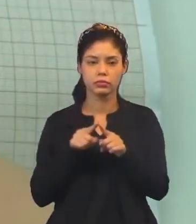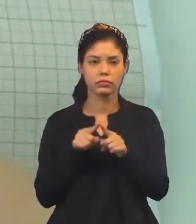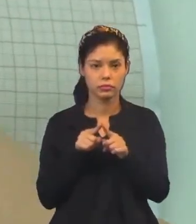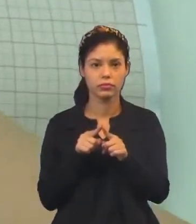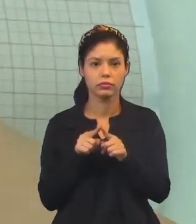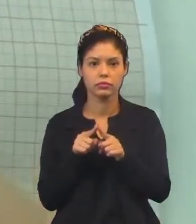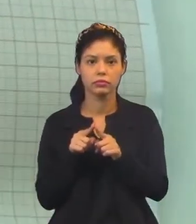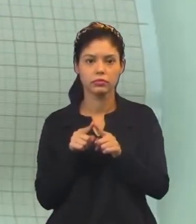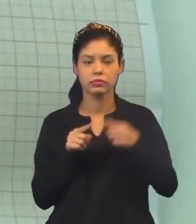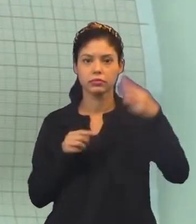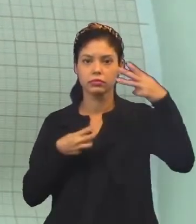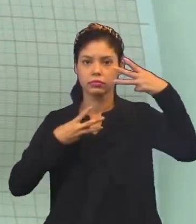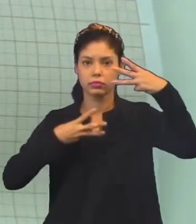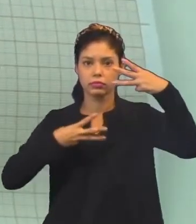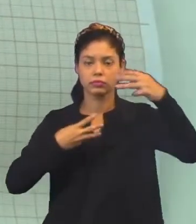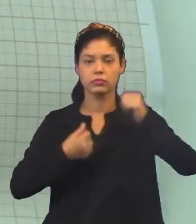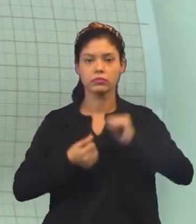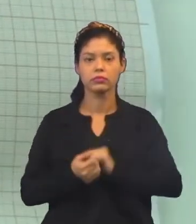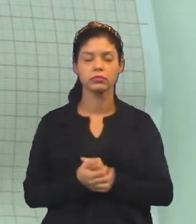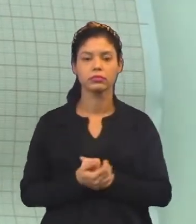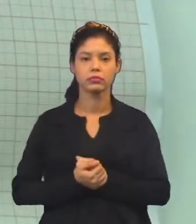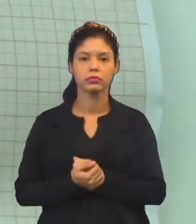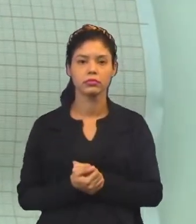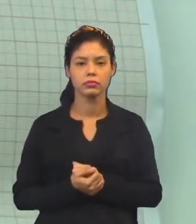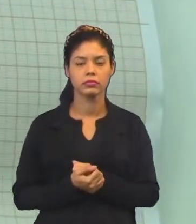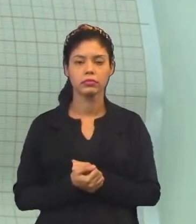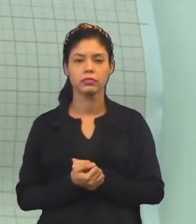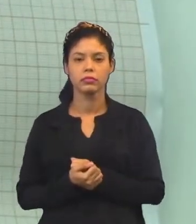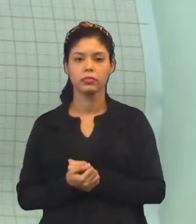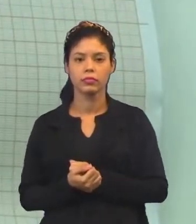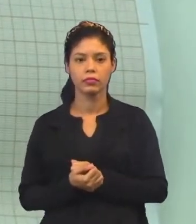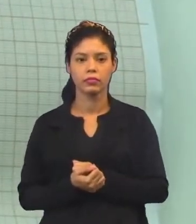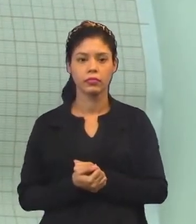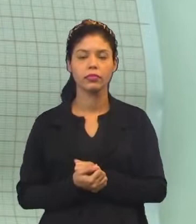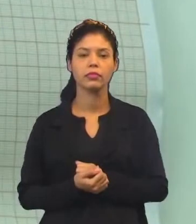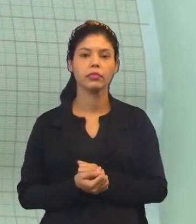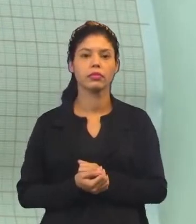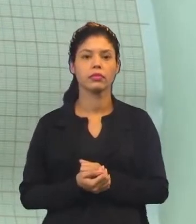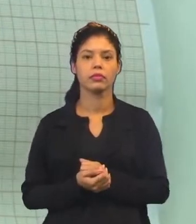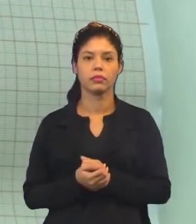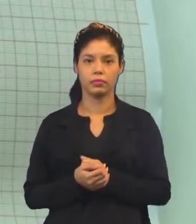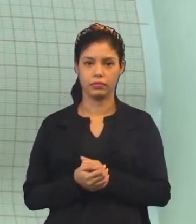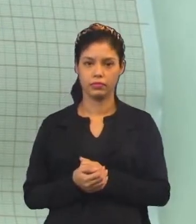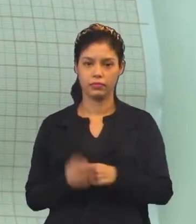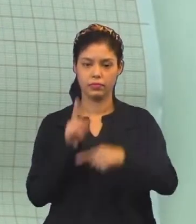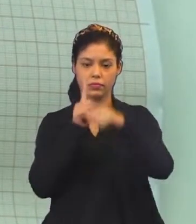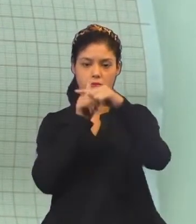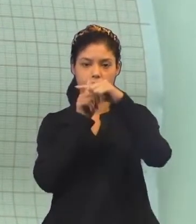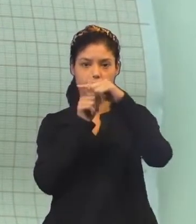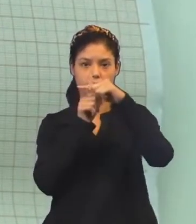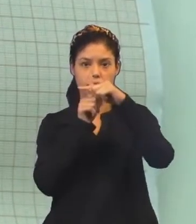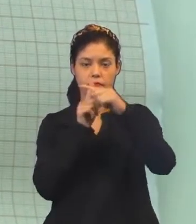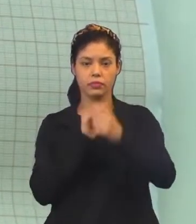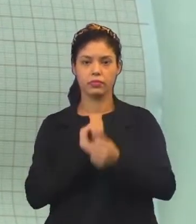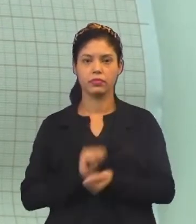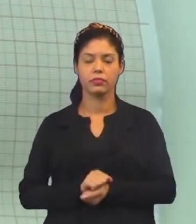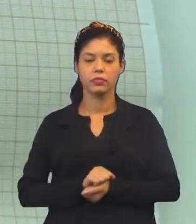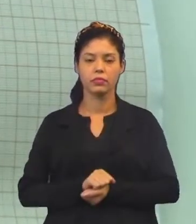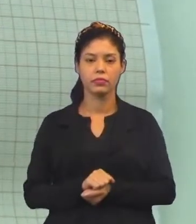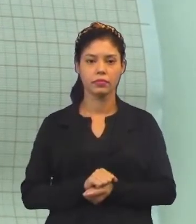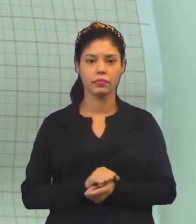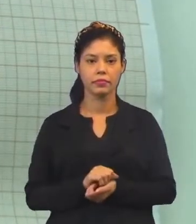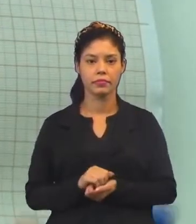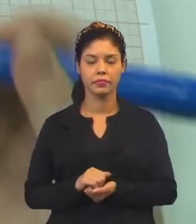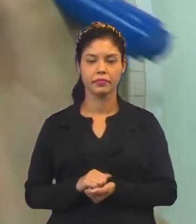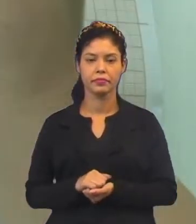quadrado, né? Tenho 3 de um lado e 3 do outro. Vamos fazer uma cruz agora, né? Vamos construir aqui